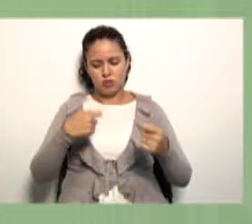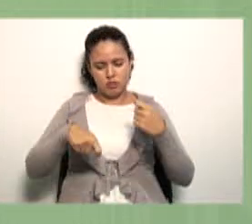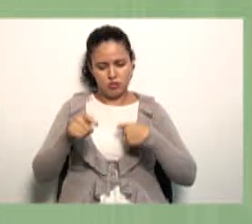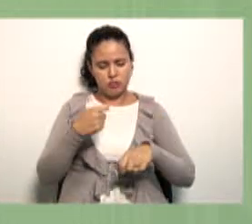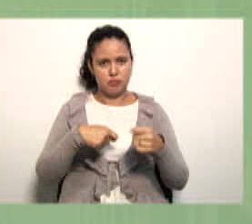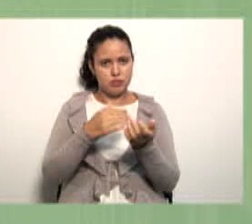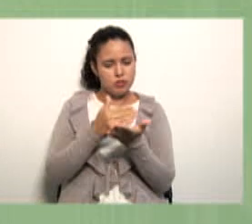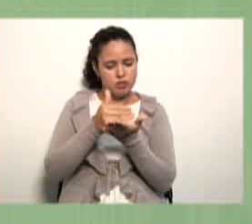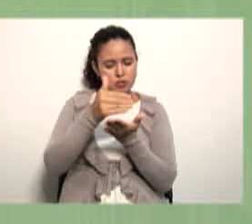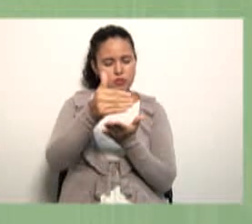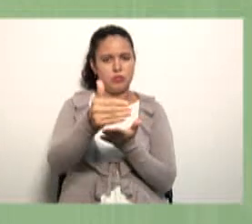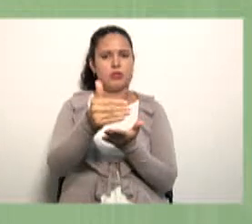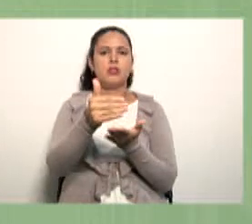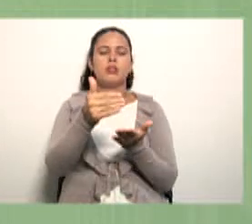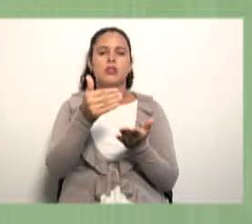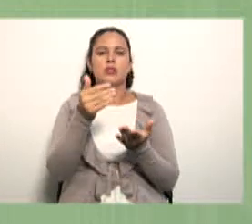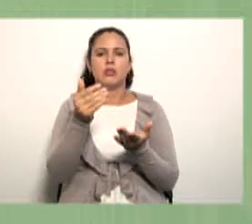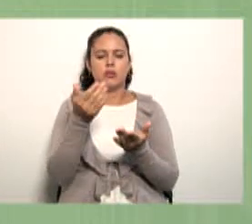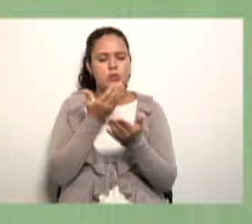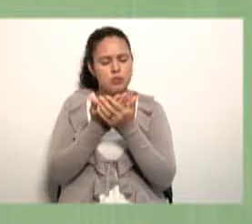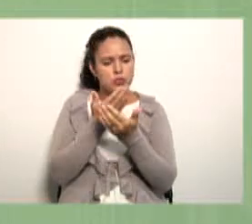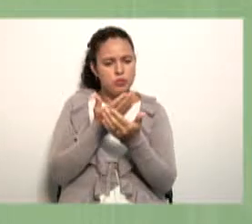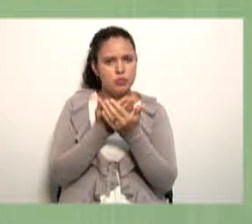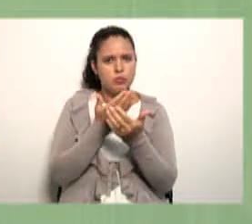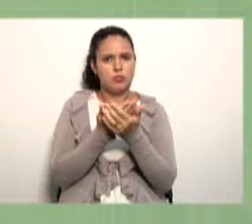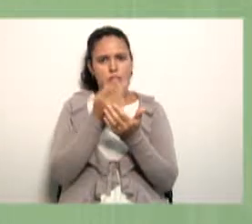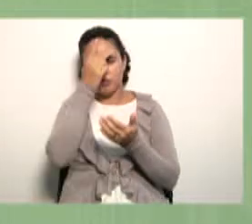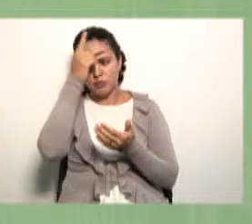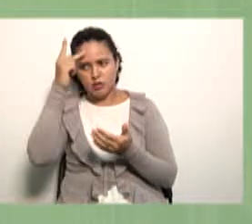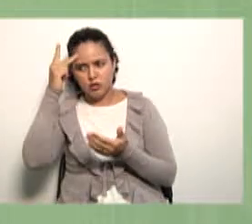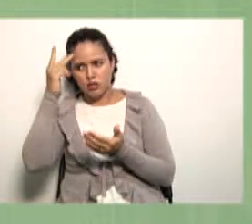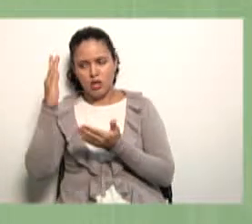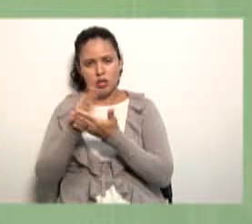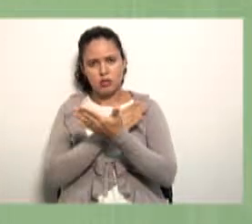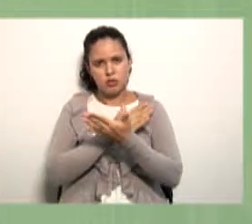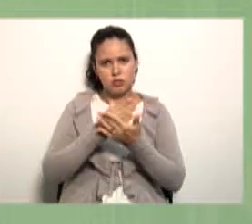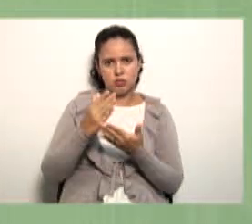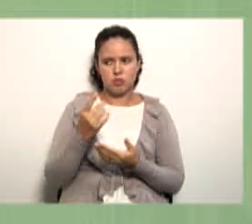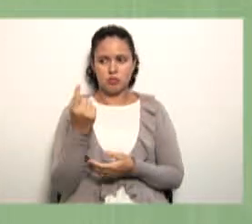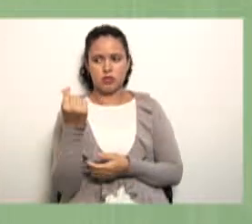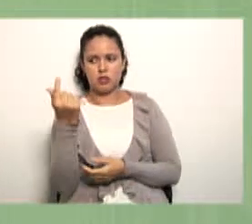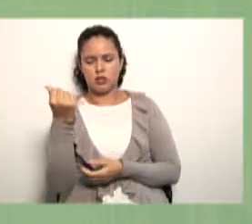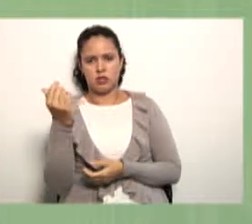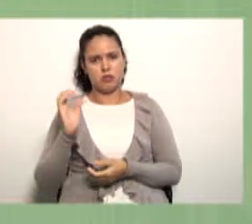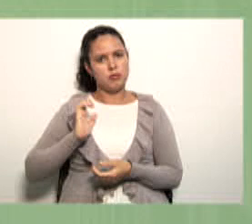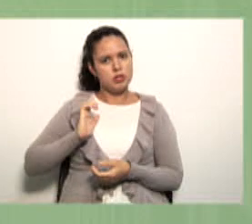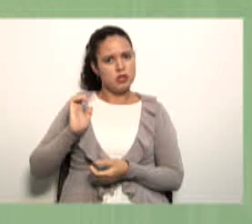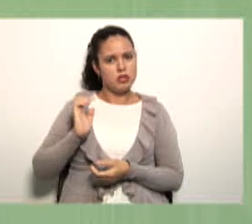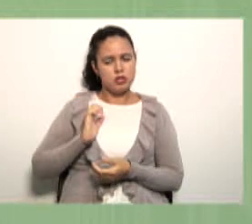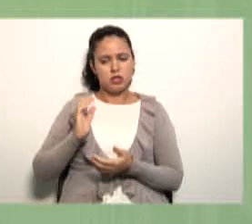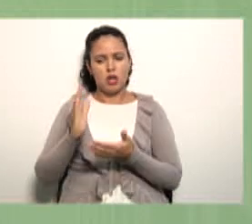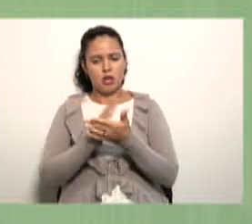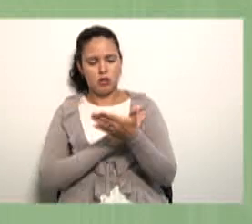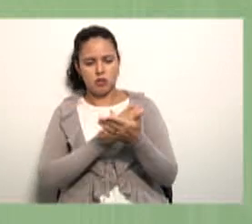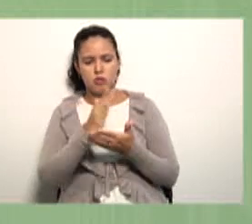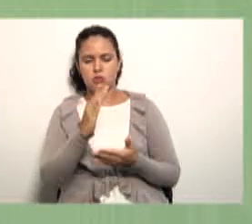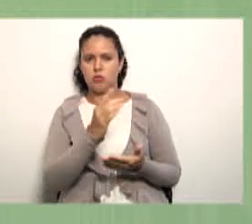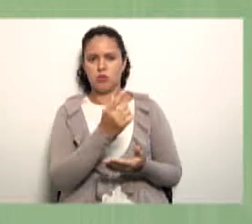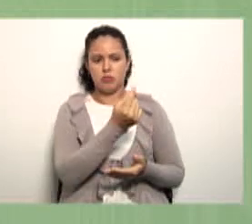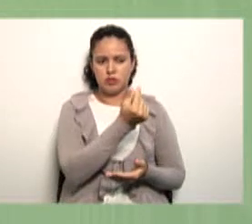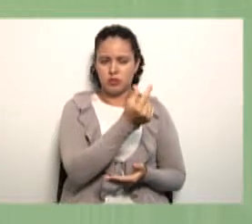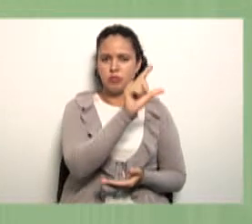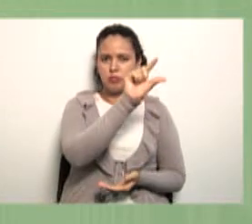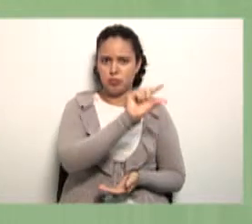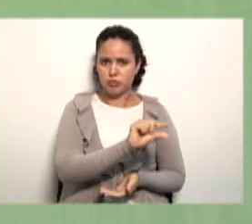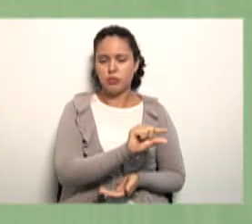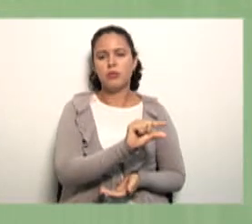nações são mais ricas do que outras, por que algumas nações conseguem ter um diferencial econômico no sentido de riquezas mesmo. E aí a gente vai